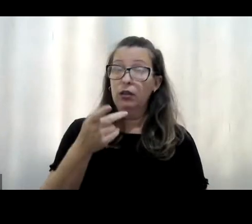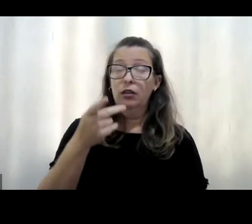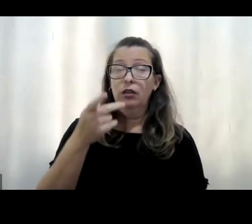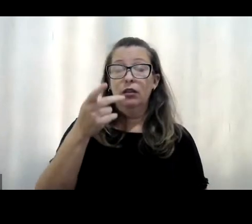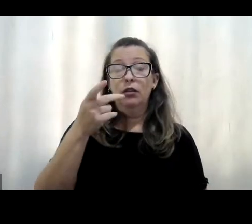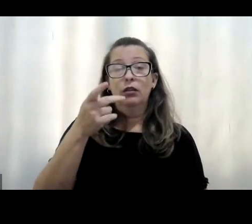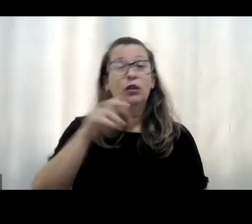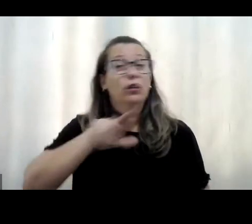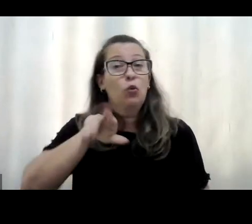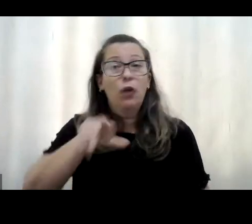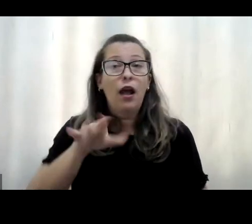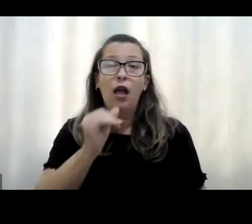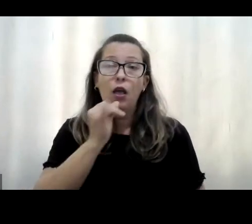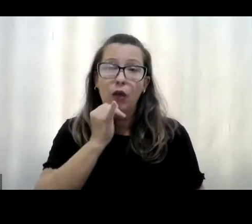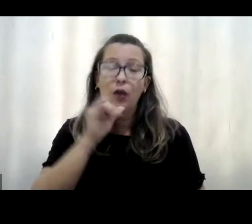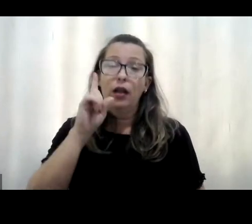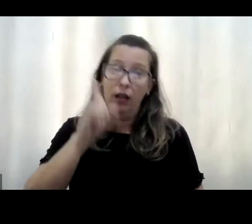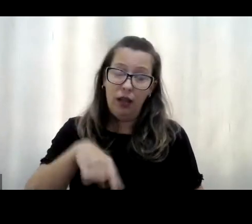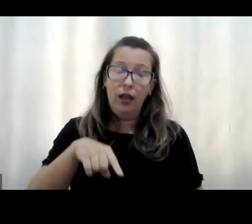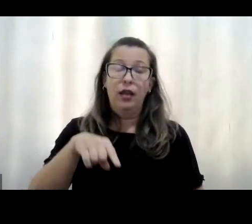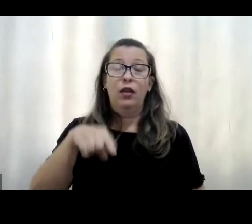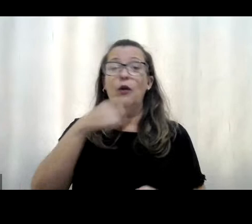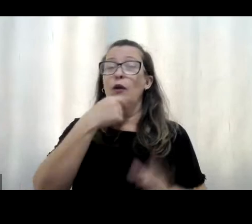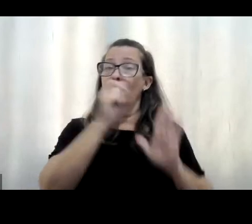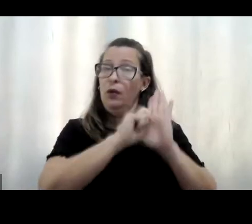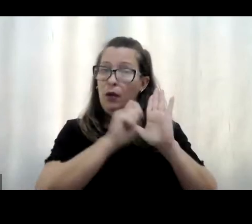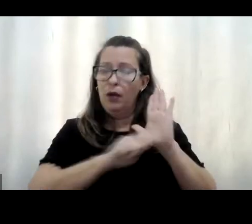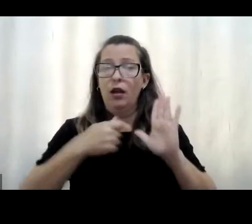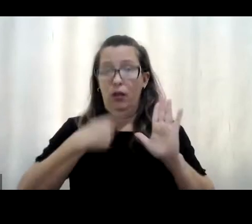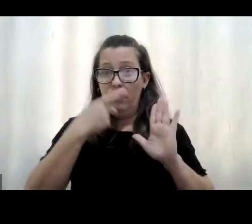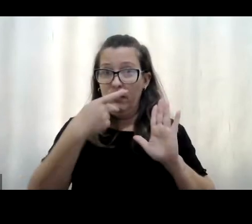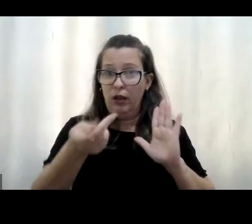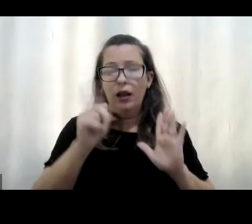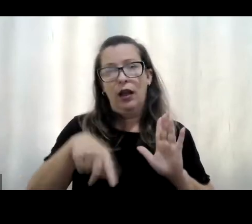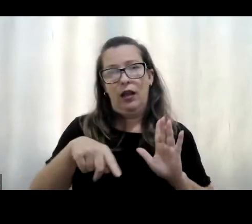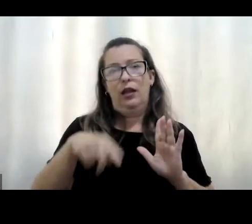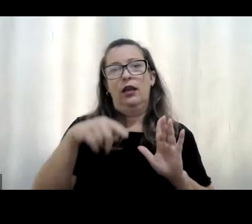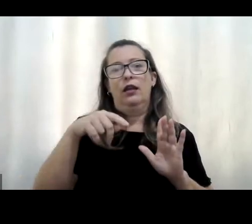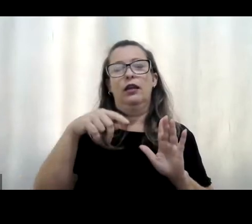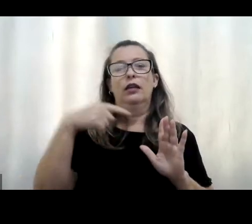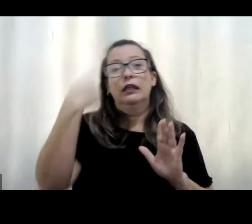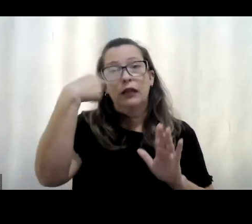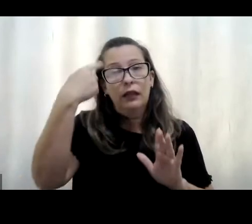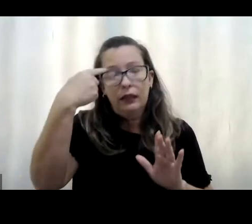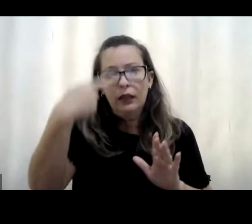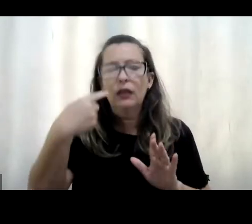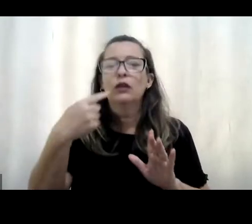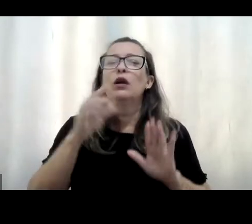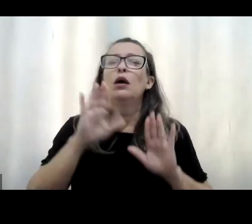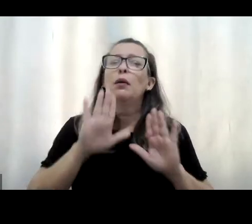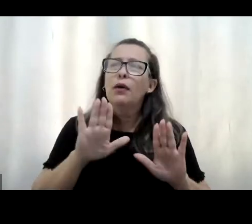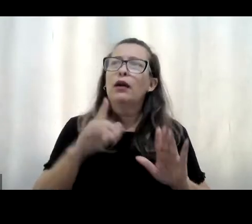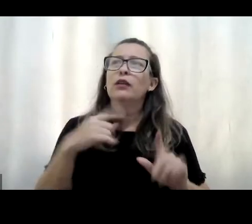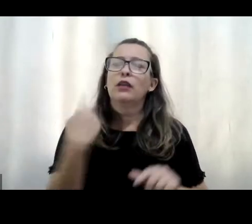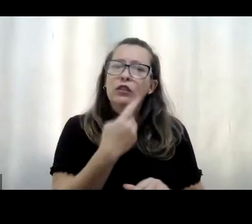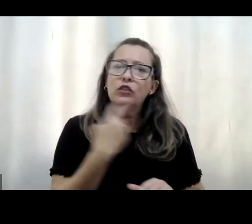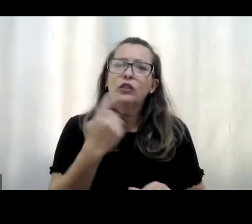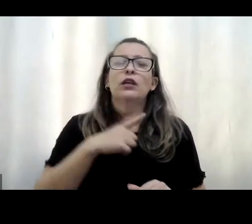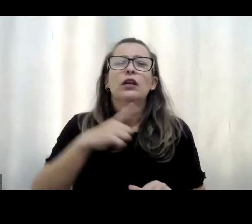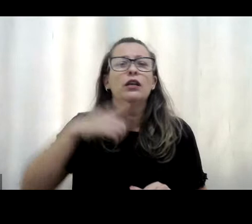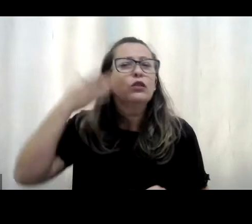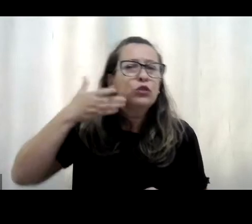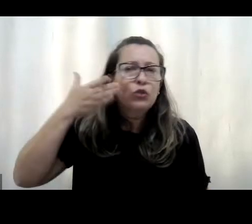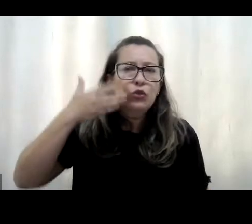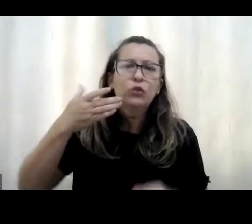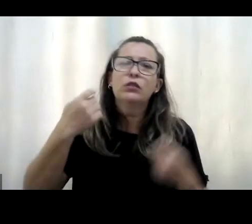muito, italiano Antonio Gramsci, mas unitário não no sentido de oposto a diverso, jamais, mas no sentido de que o discurso precisa